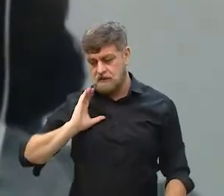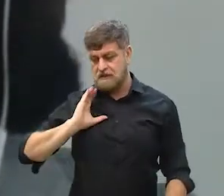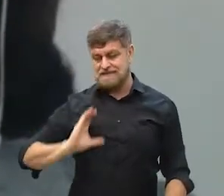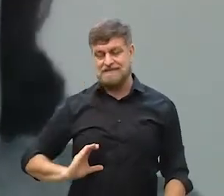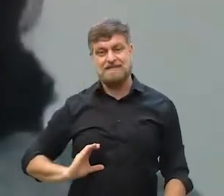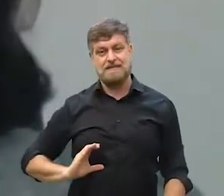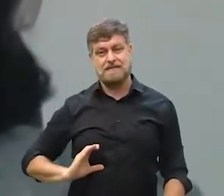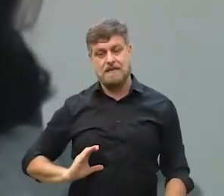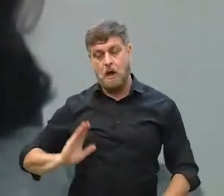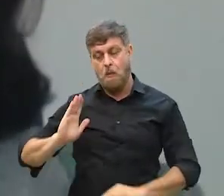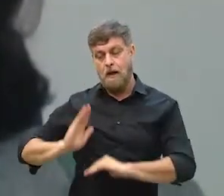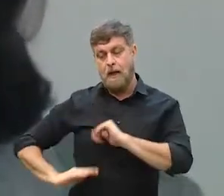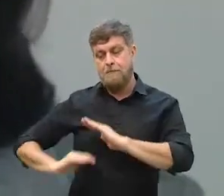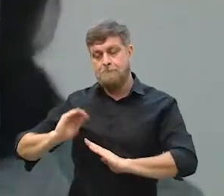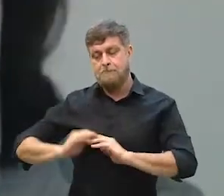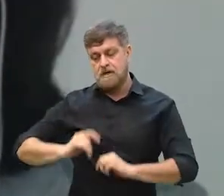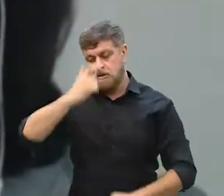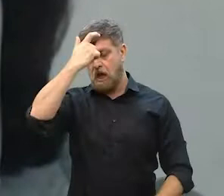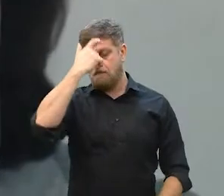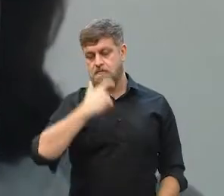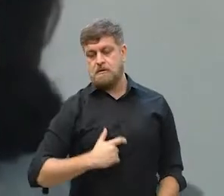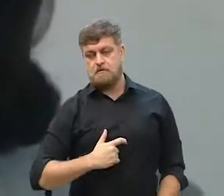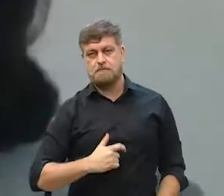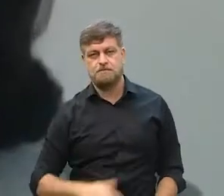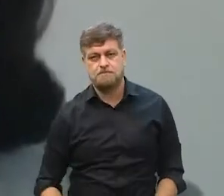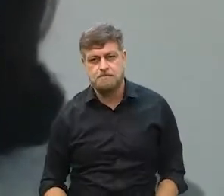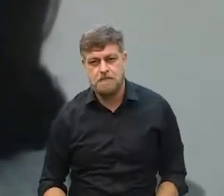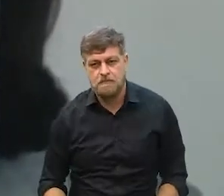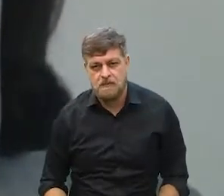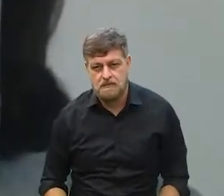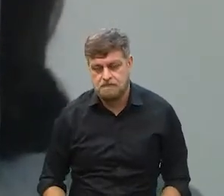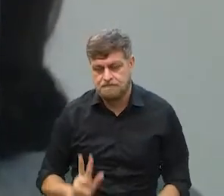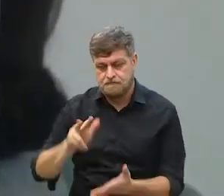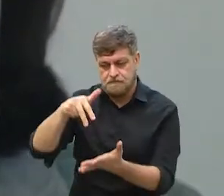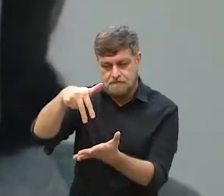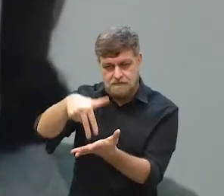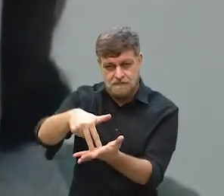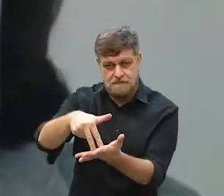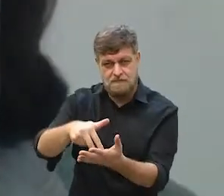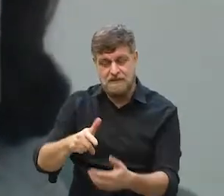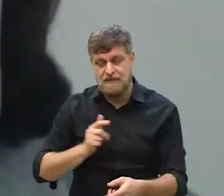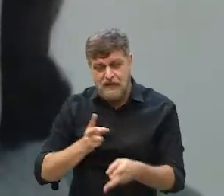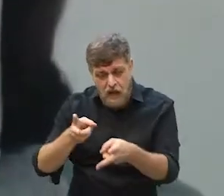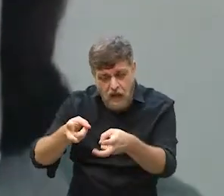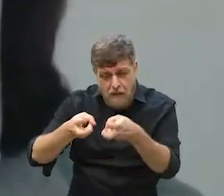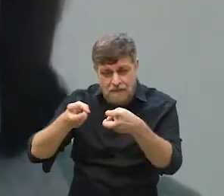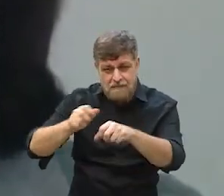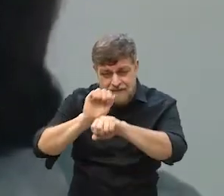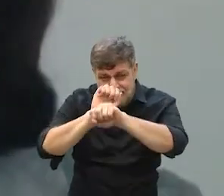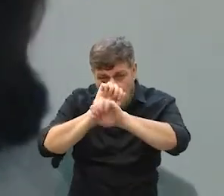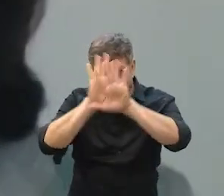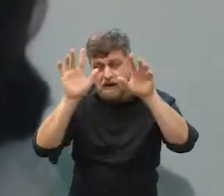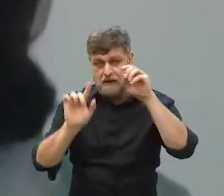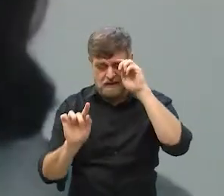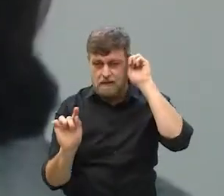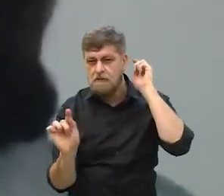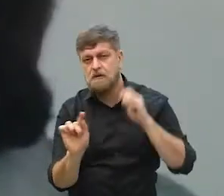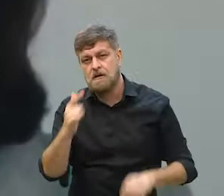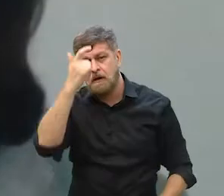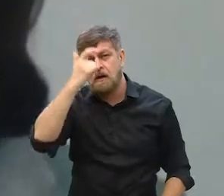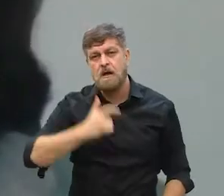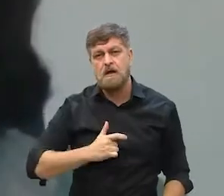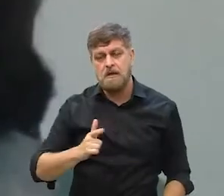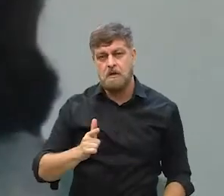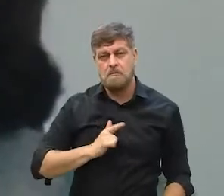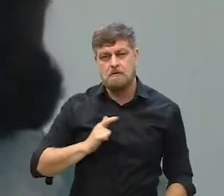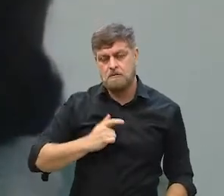cidadão, né, essa prática do ser cidadão. O ser cidadão enquanto uma percepção clara de que sou cidadão porque